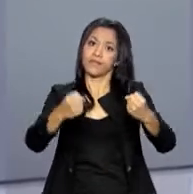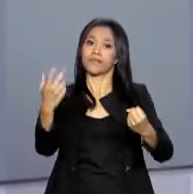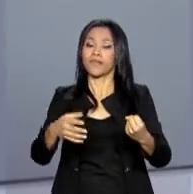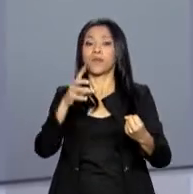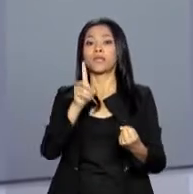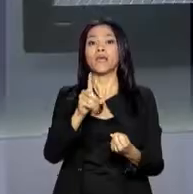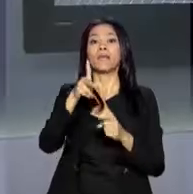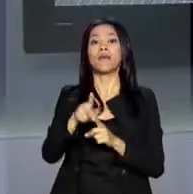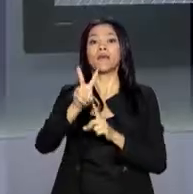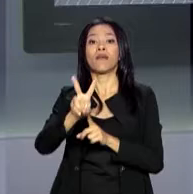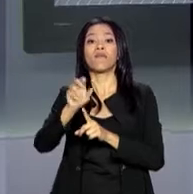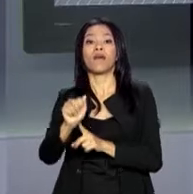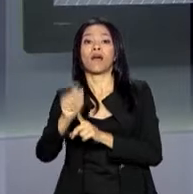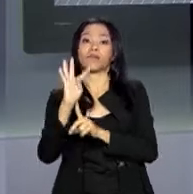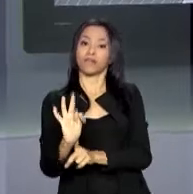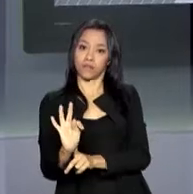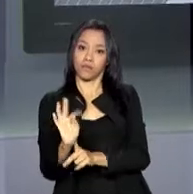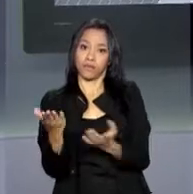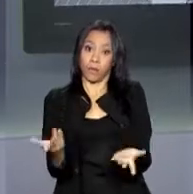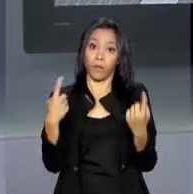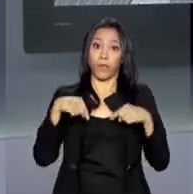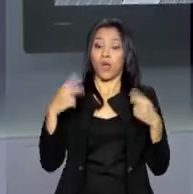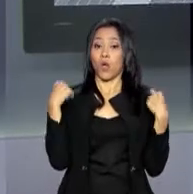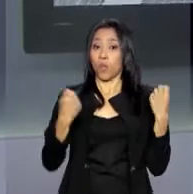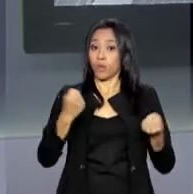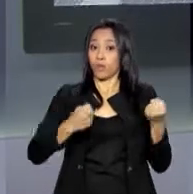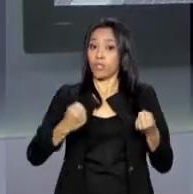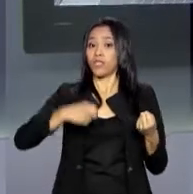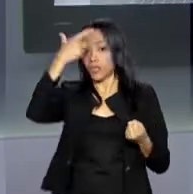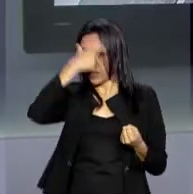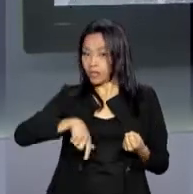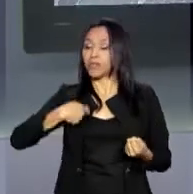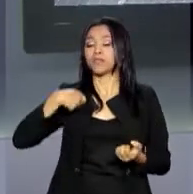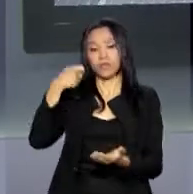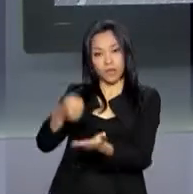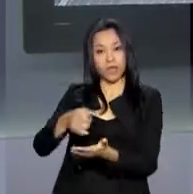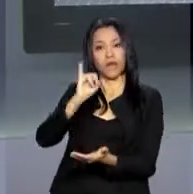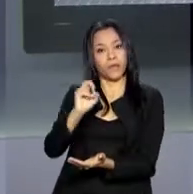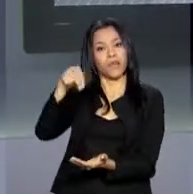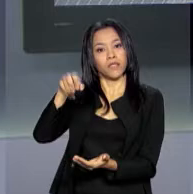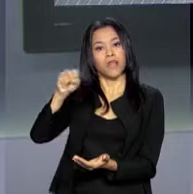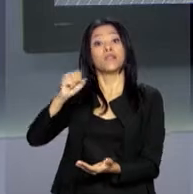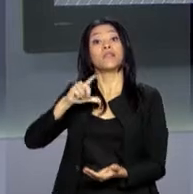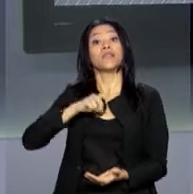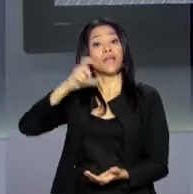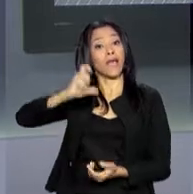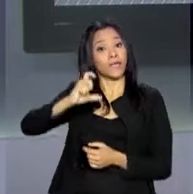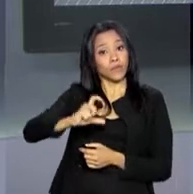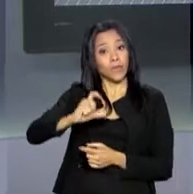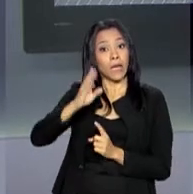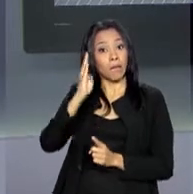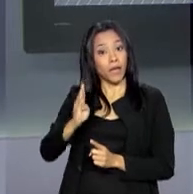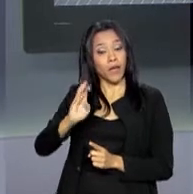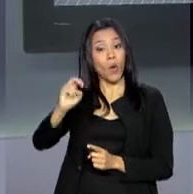dpvat o motorista deve ainda ser contribuinte individual do inss e ter a carteira de motorista na categoria b